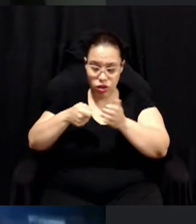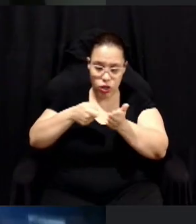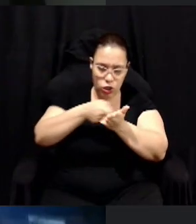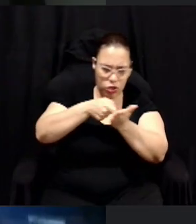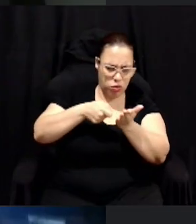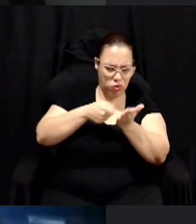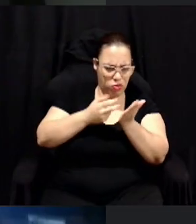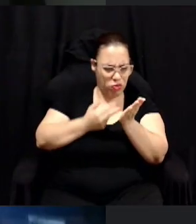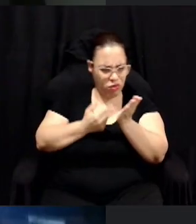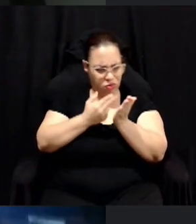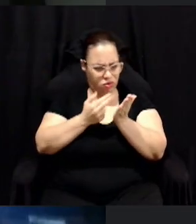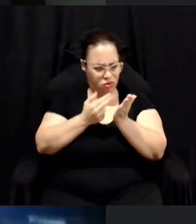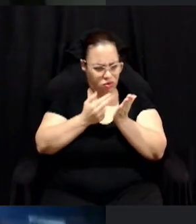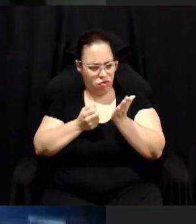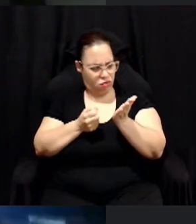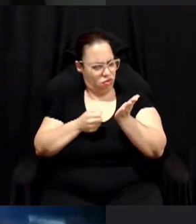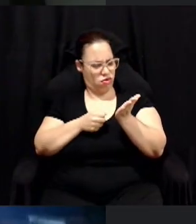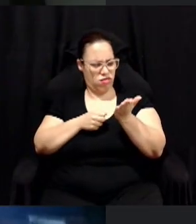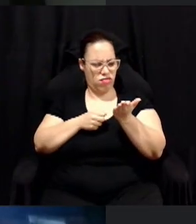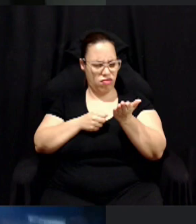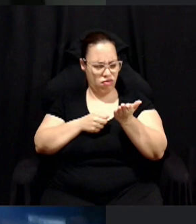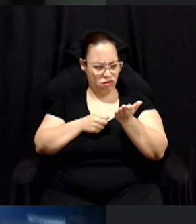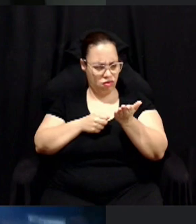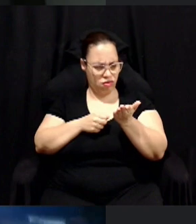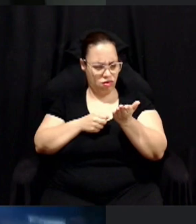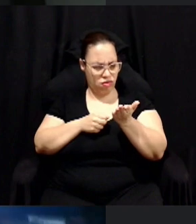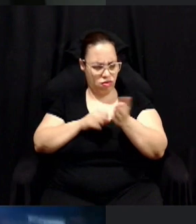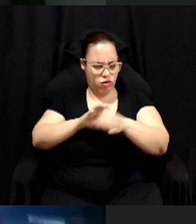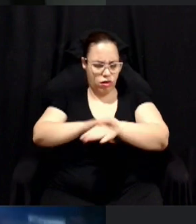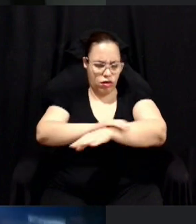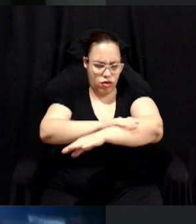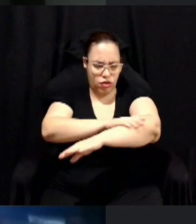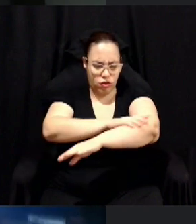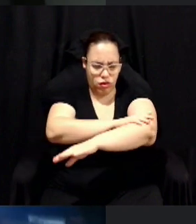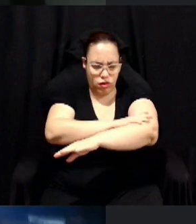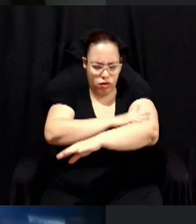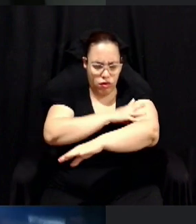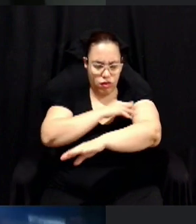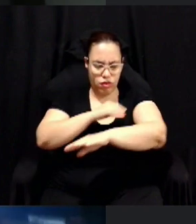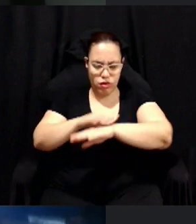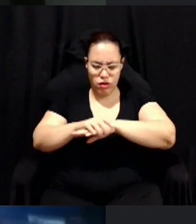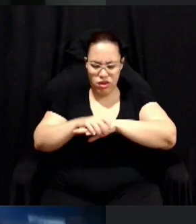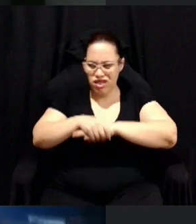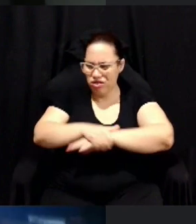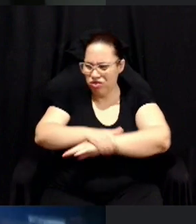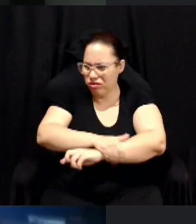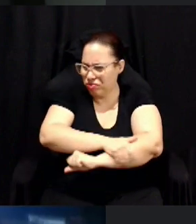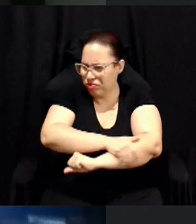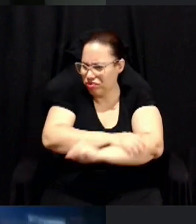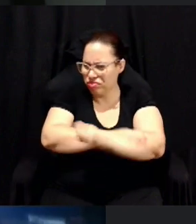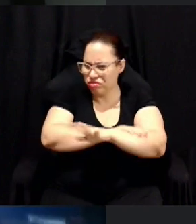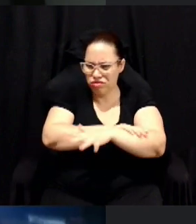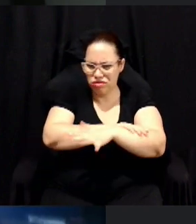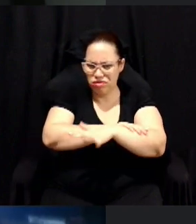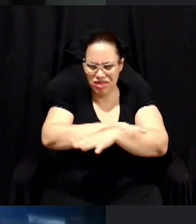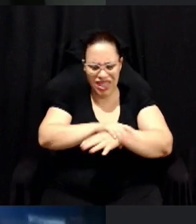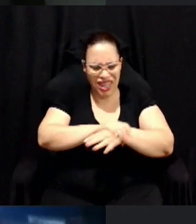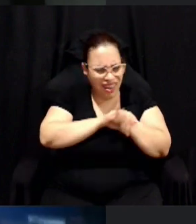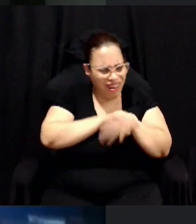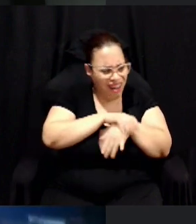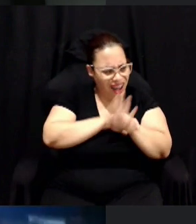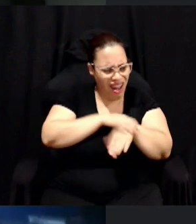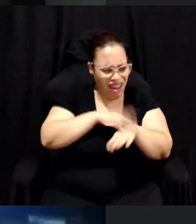algo visível, mas aí tomou conta do meu braço, depois passou para o meu braço esquerdo, comecei a sentir cãibras,